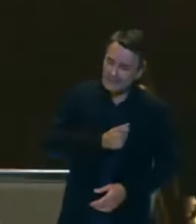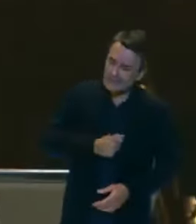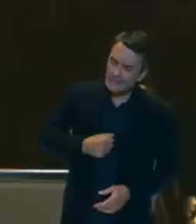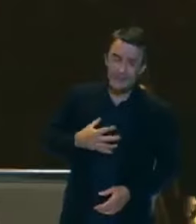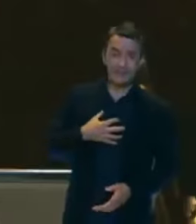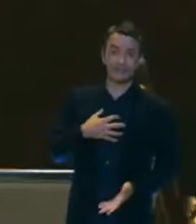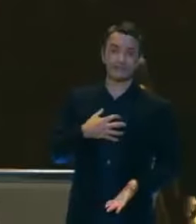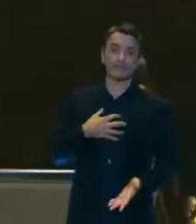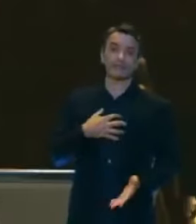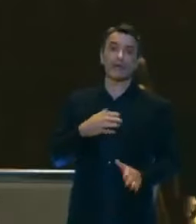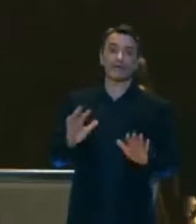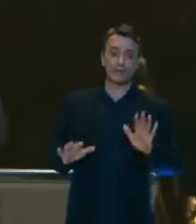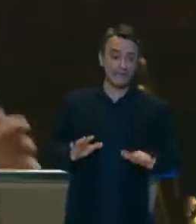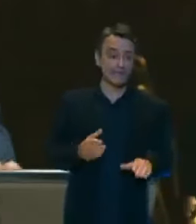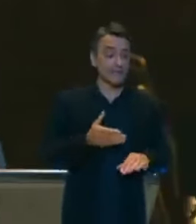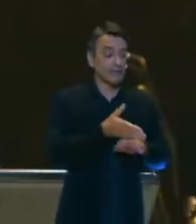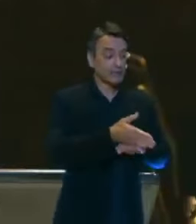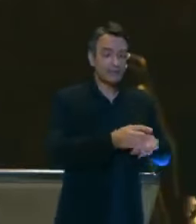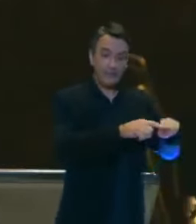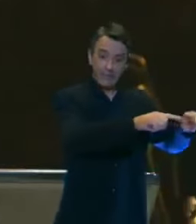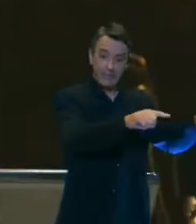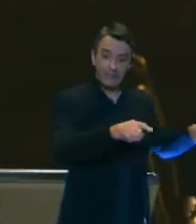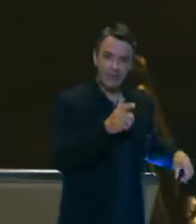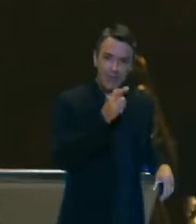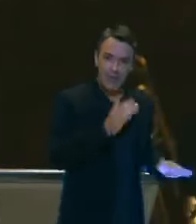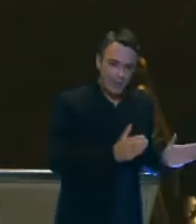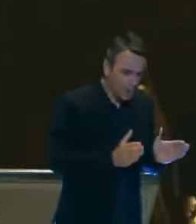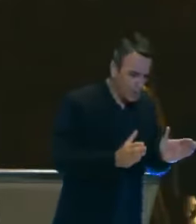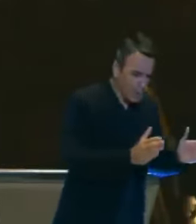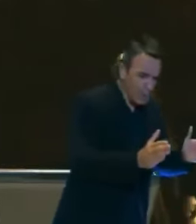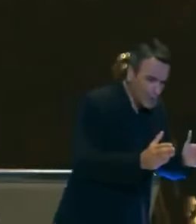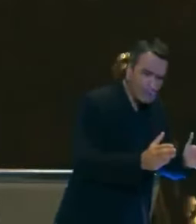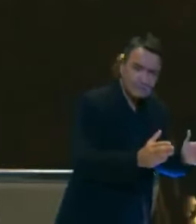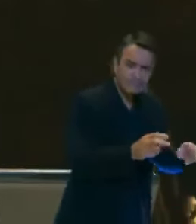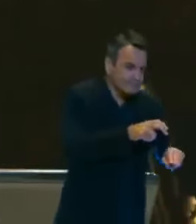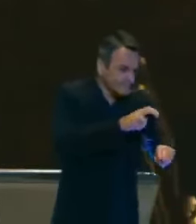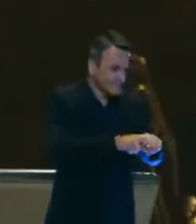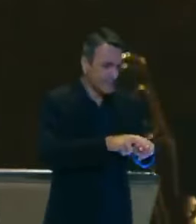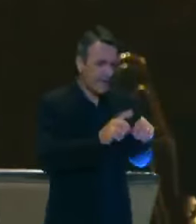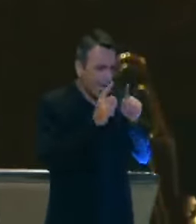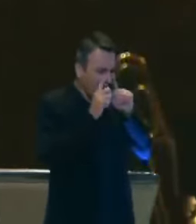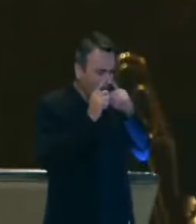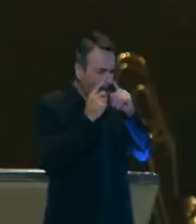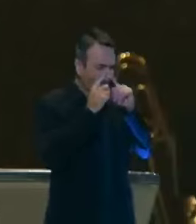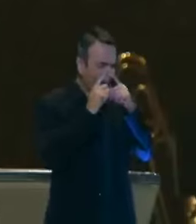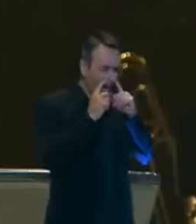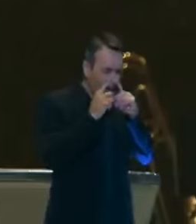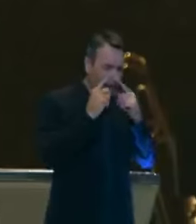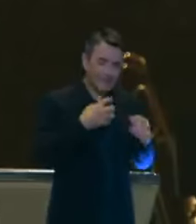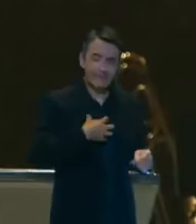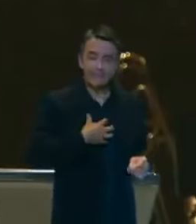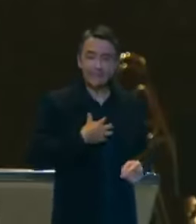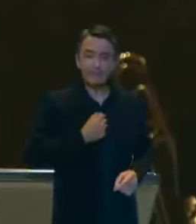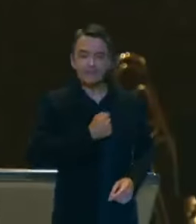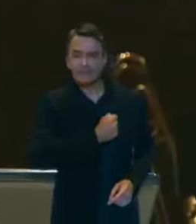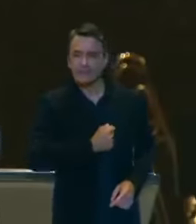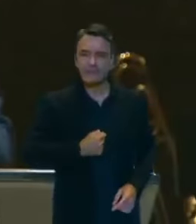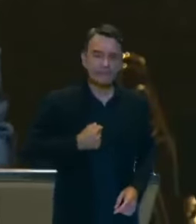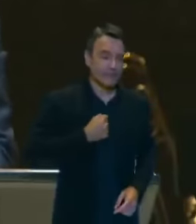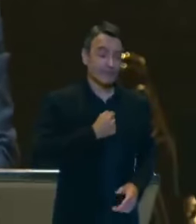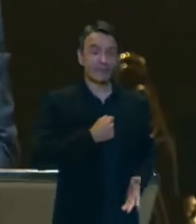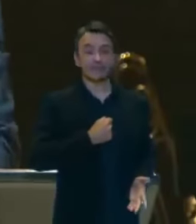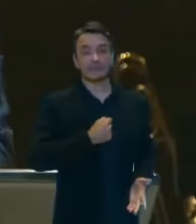vezes eles iam para a beira do rio Quebar e choravam de saudades. E o